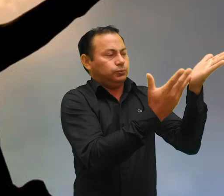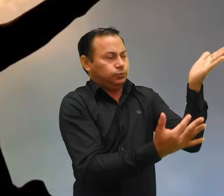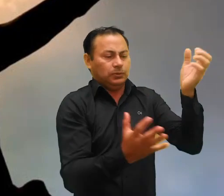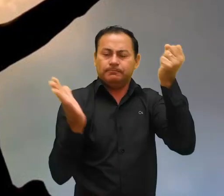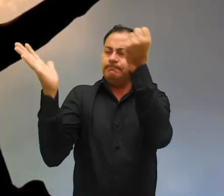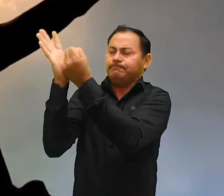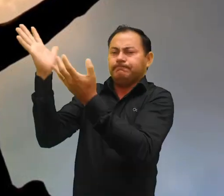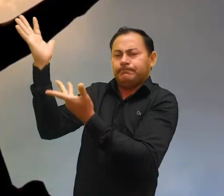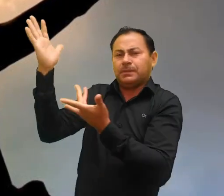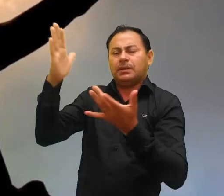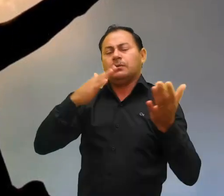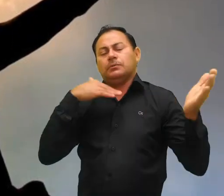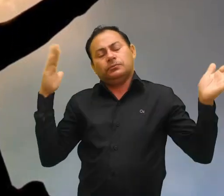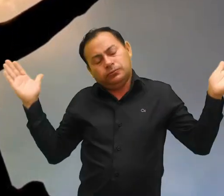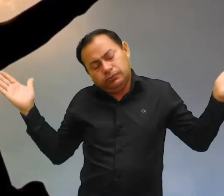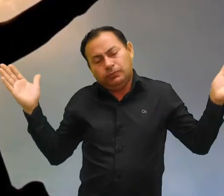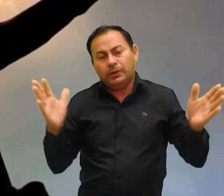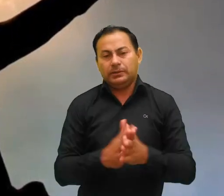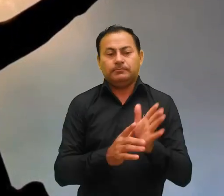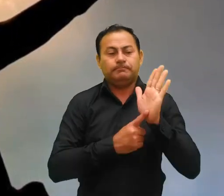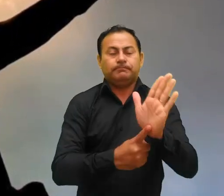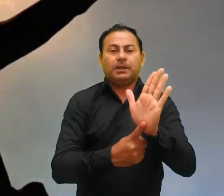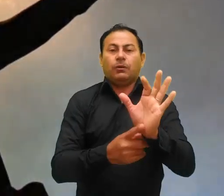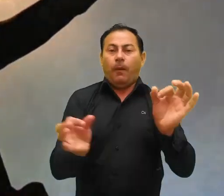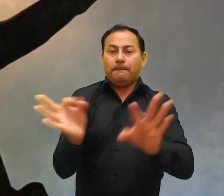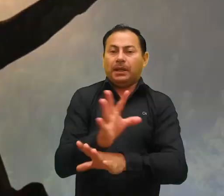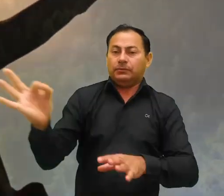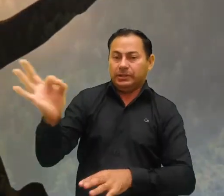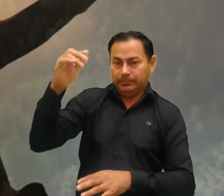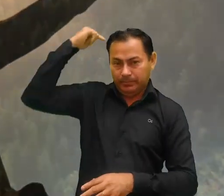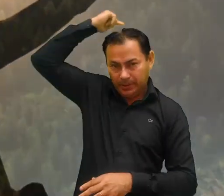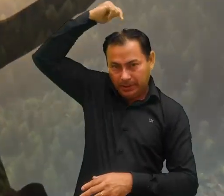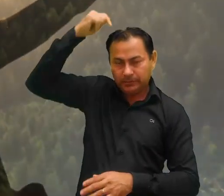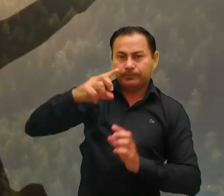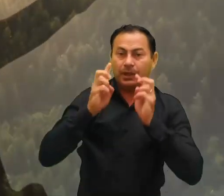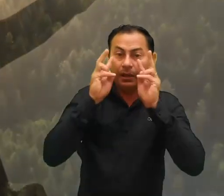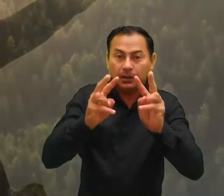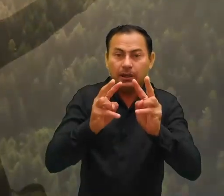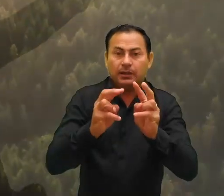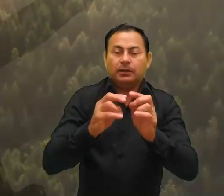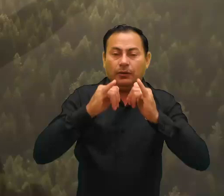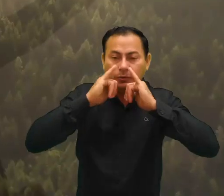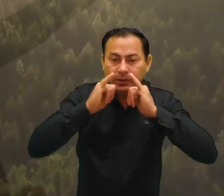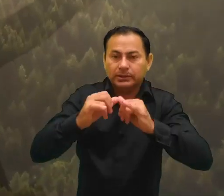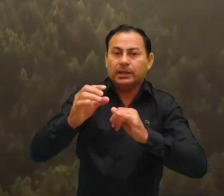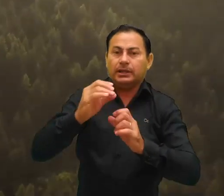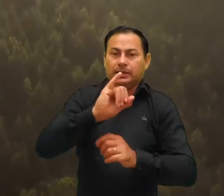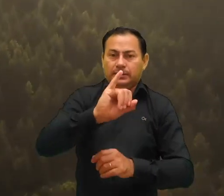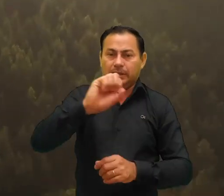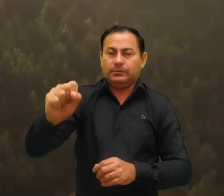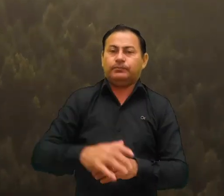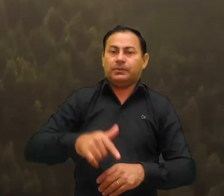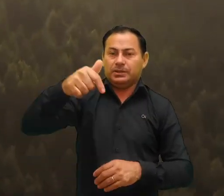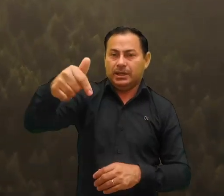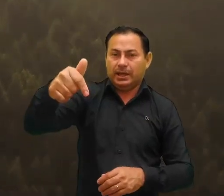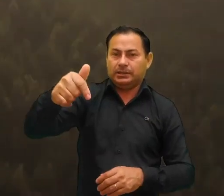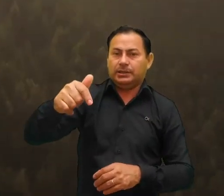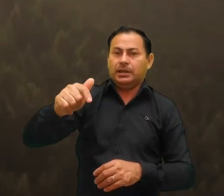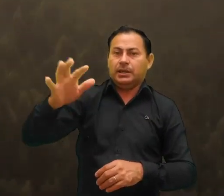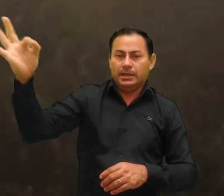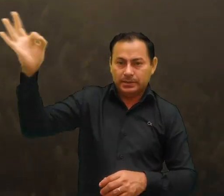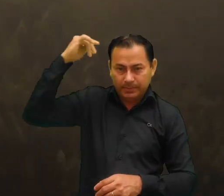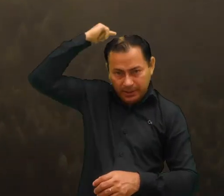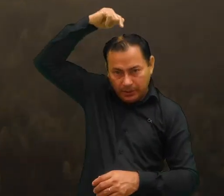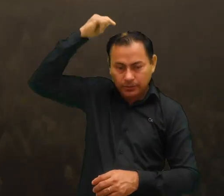ele foi uma expressão completa do Espírito de Deus. Ouça mais uma vez esta profecia de Isaías, dos 7 Espíritos